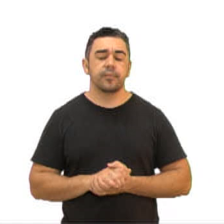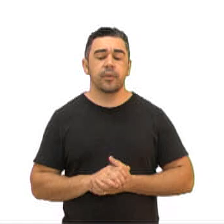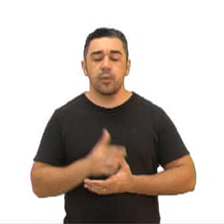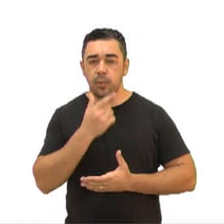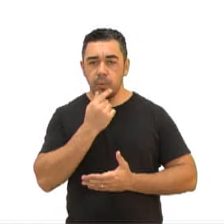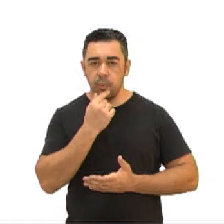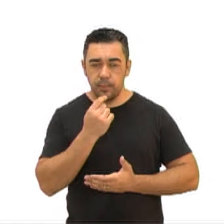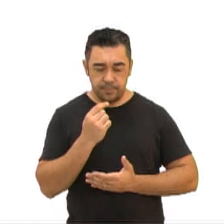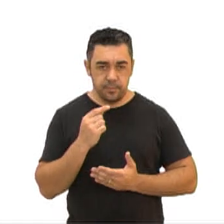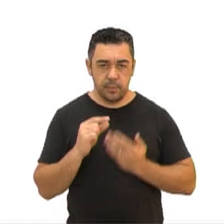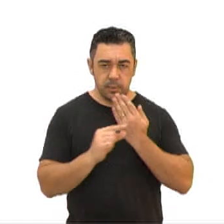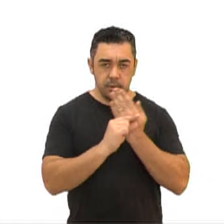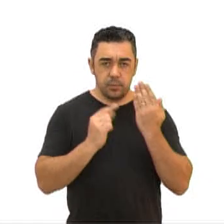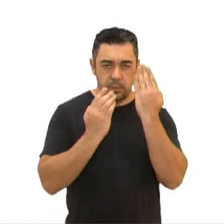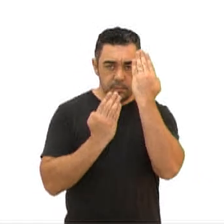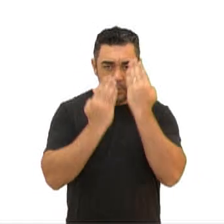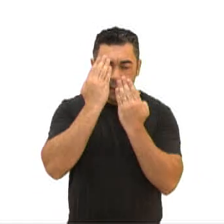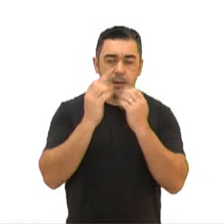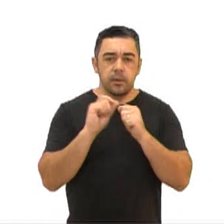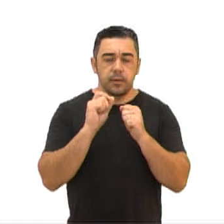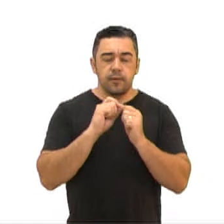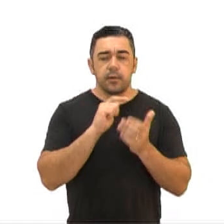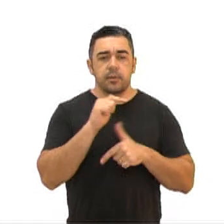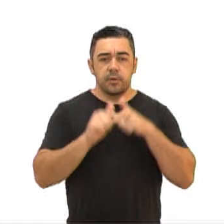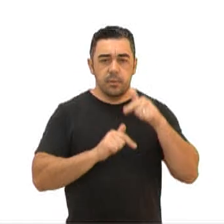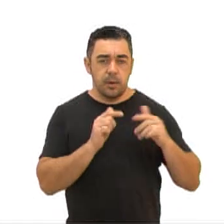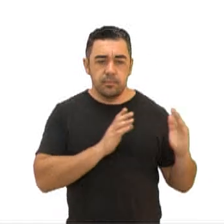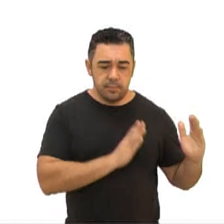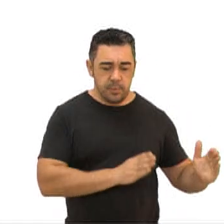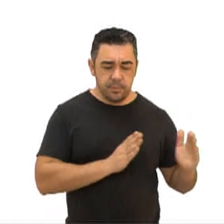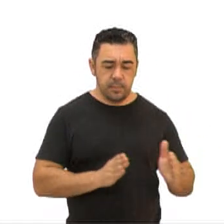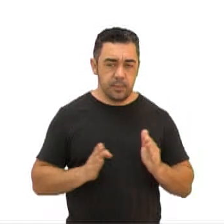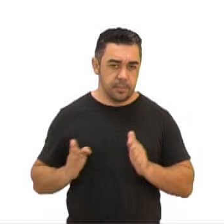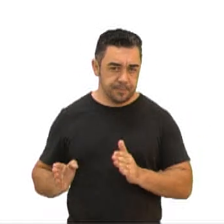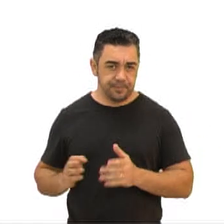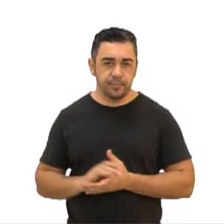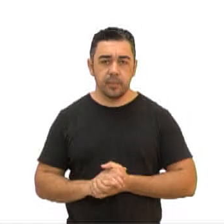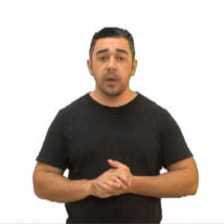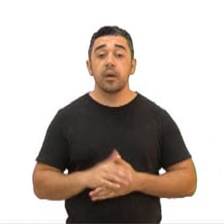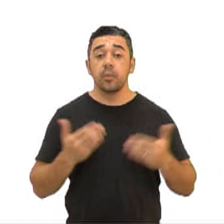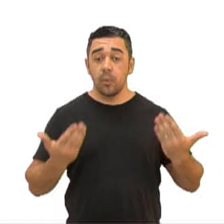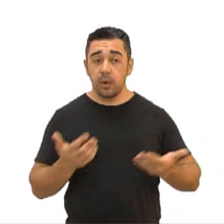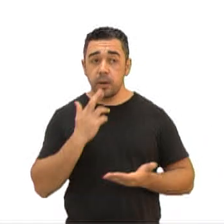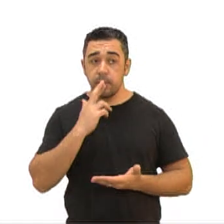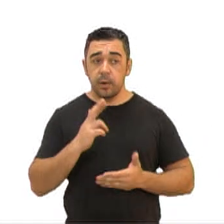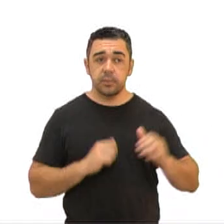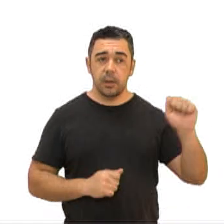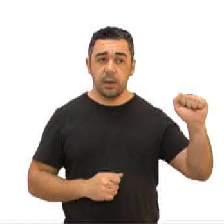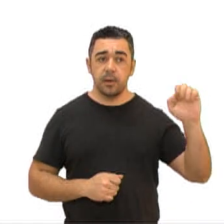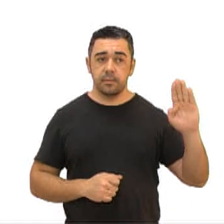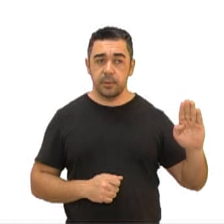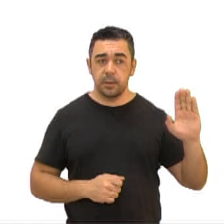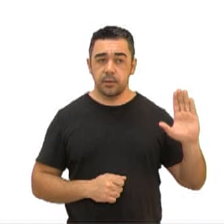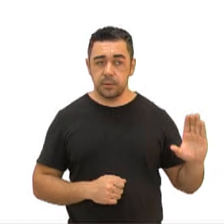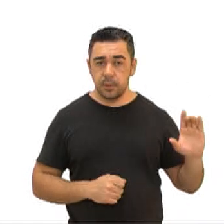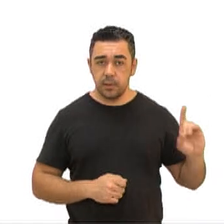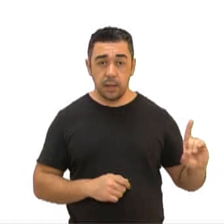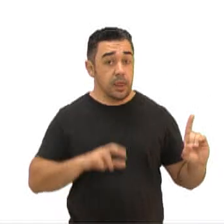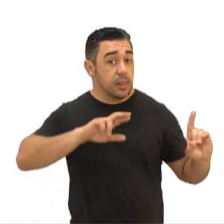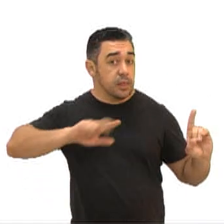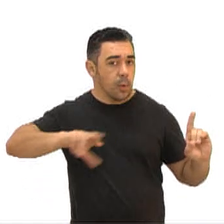Picasso desenvolveu seu trabalho em diversas fases. Das alternativas abaixo, qual não é uma das fases do